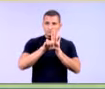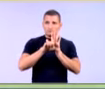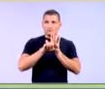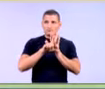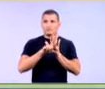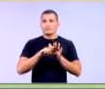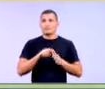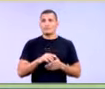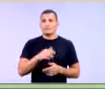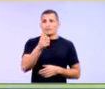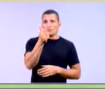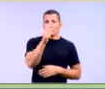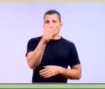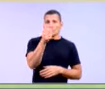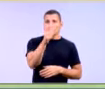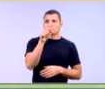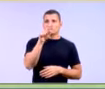é